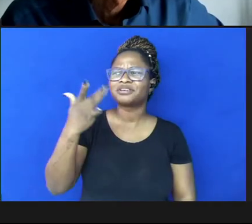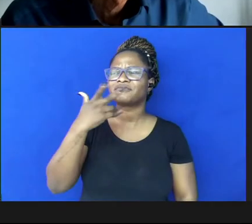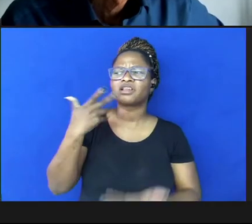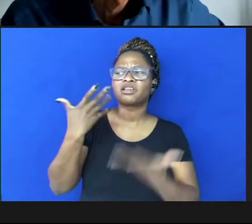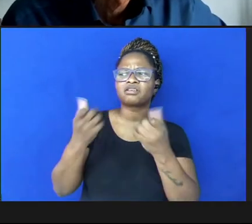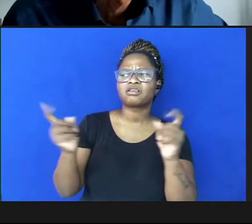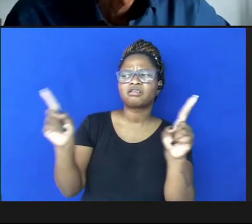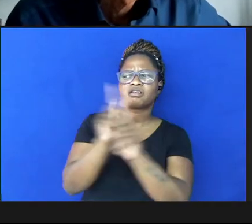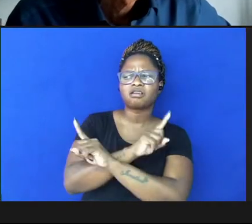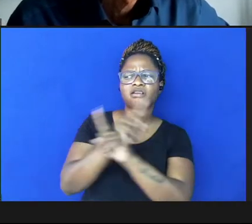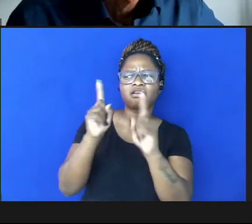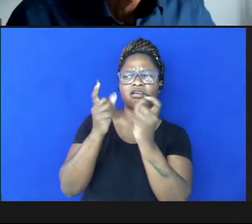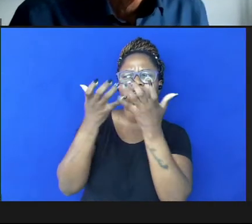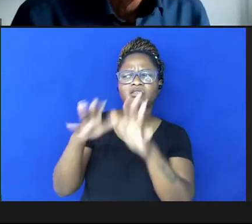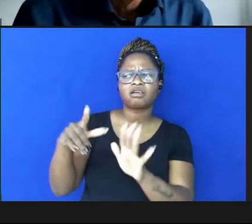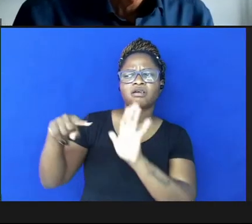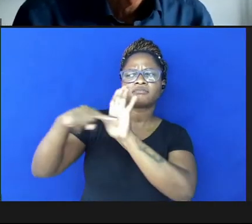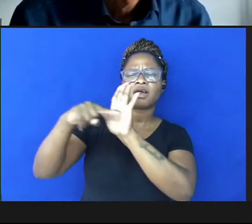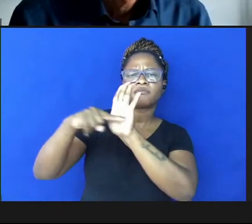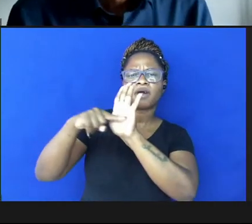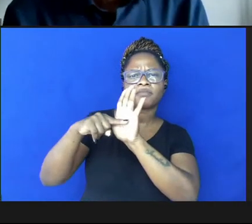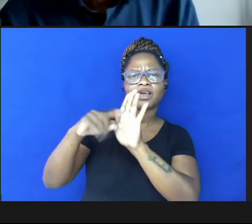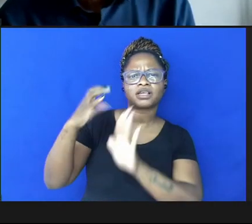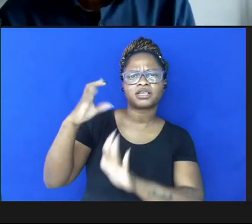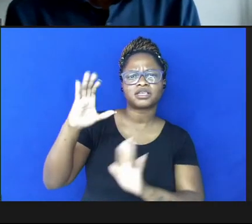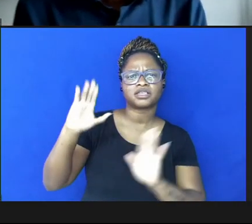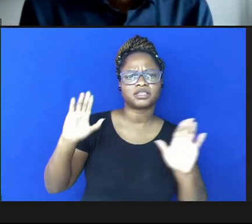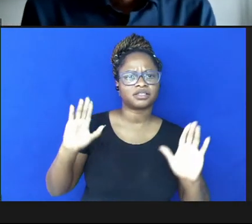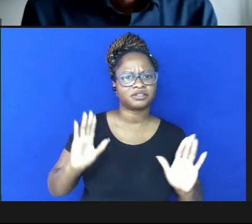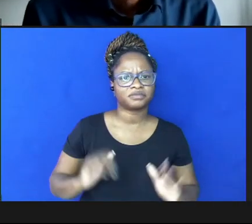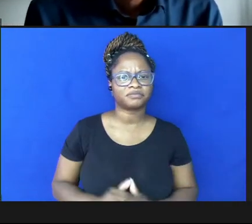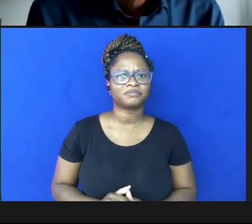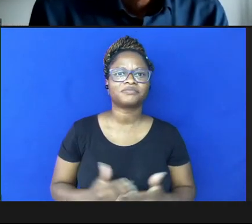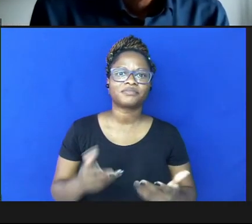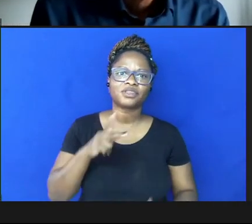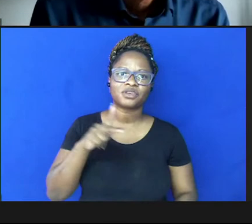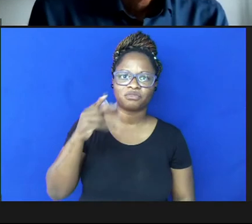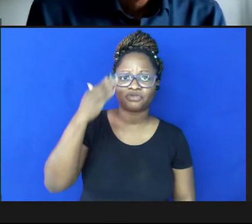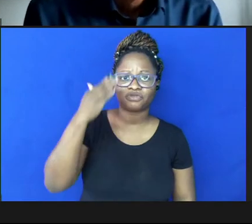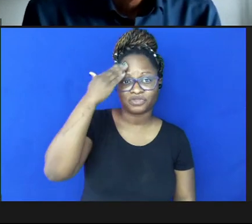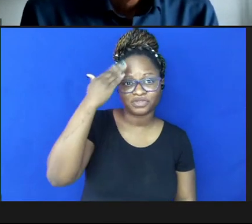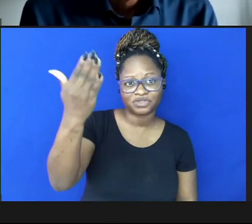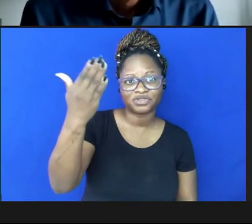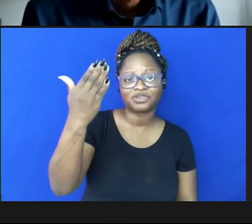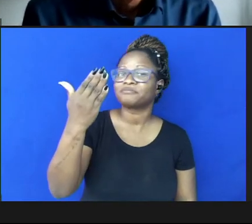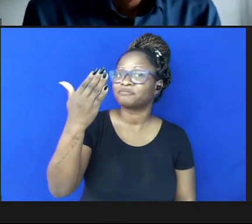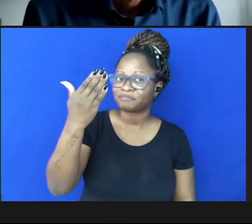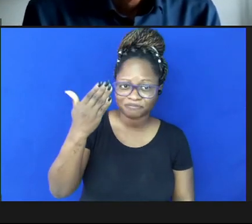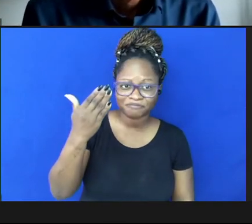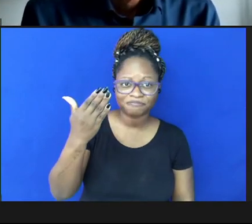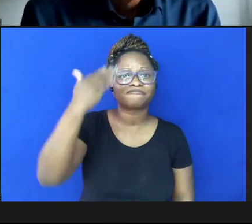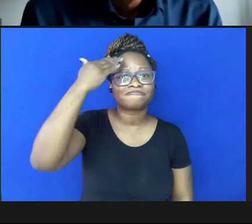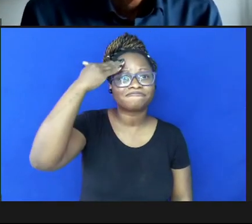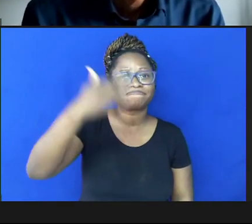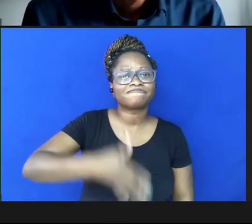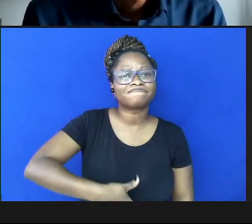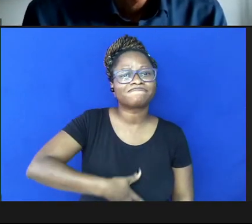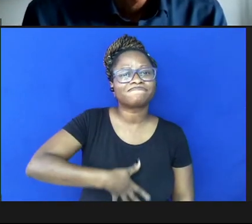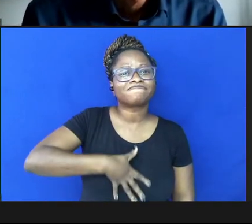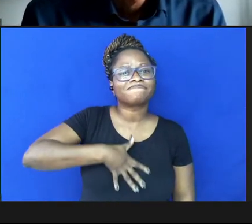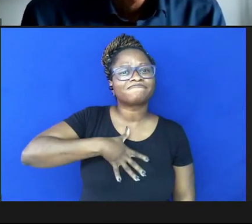ciência. Professor Schnalke, muito obrigado, foi um grande prazer e uma honra para nós.